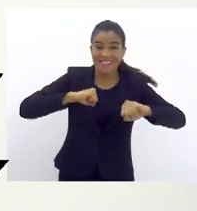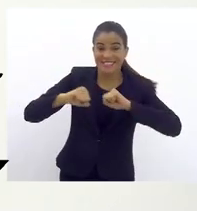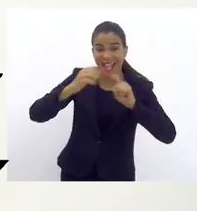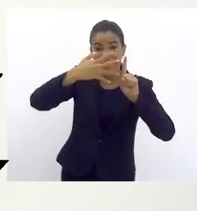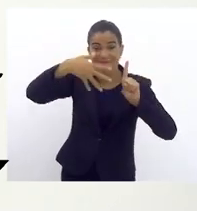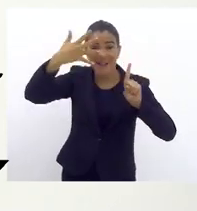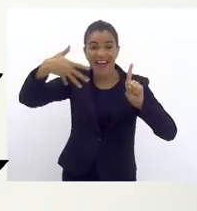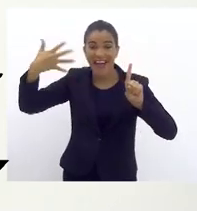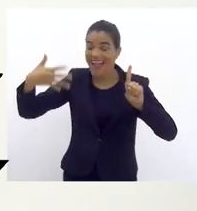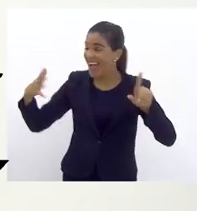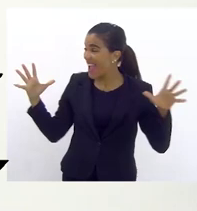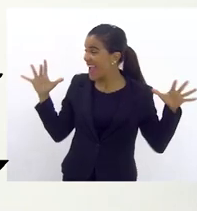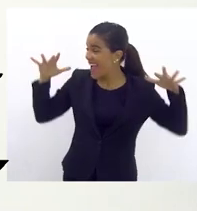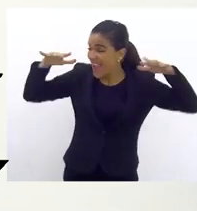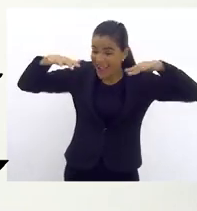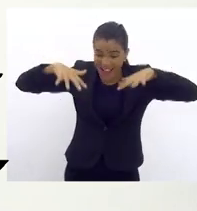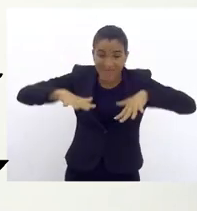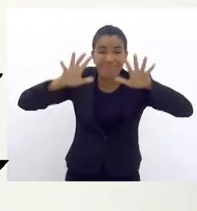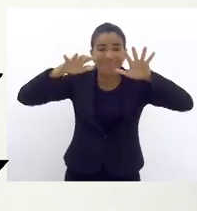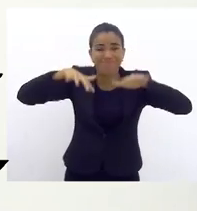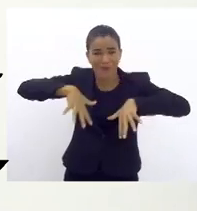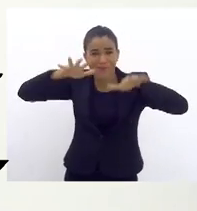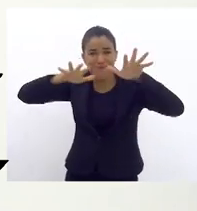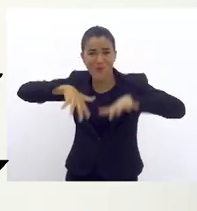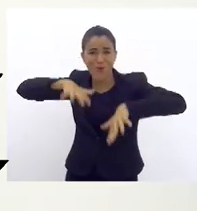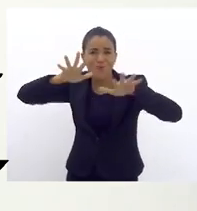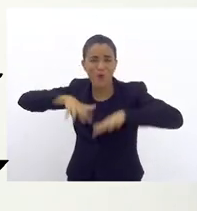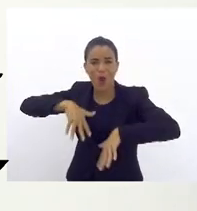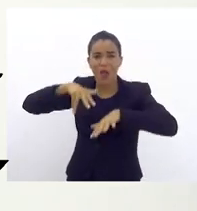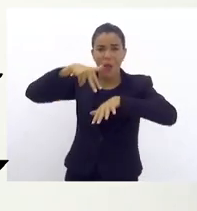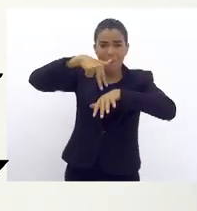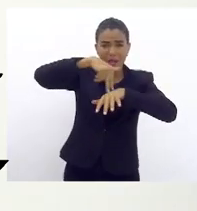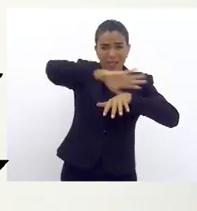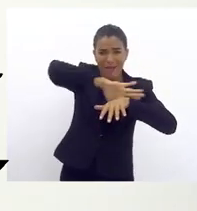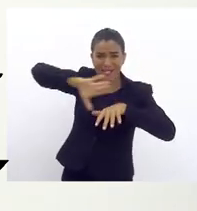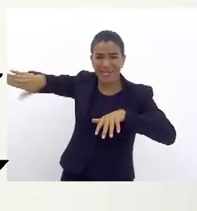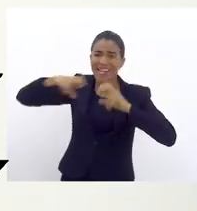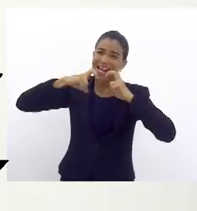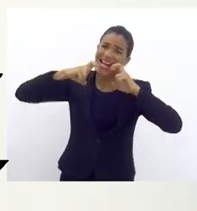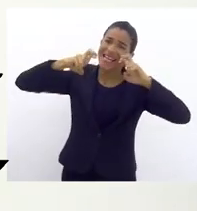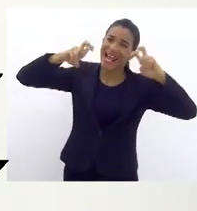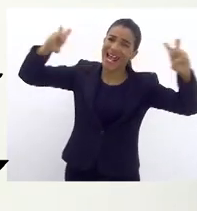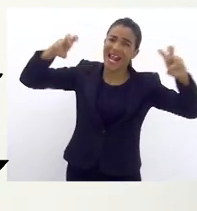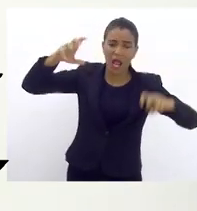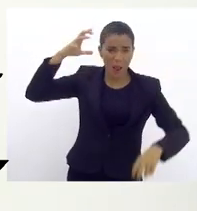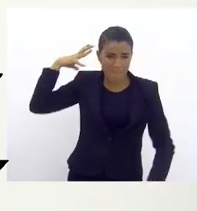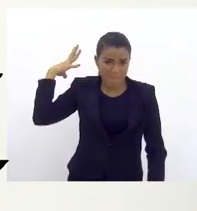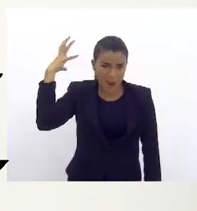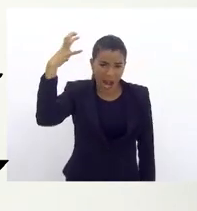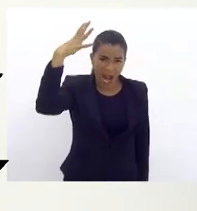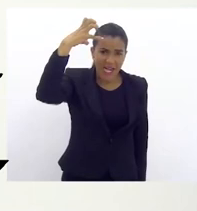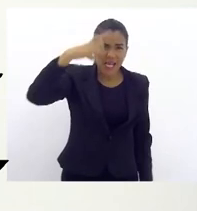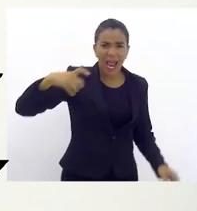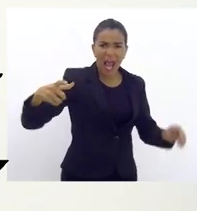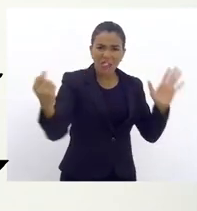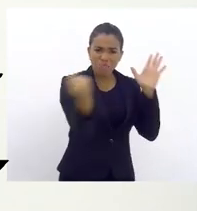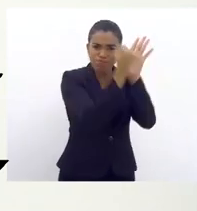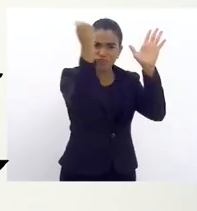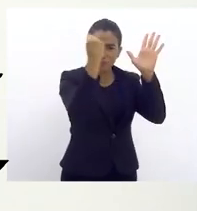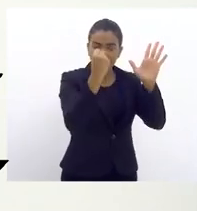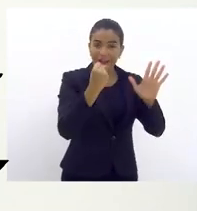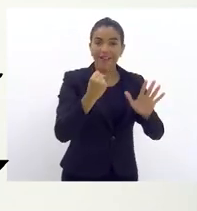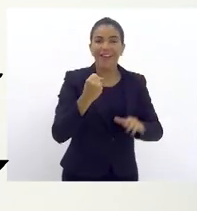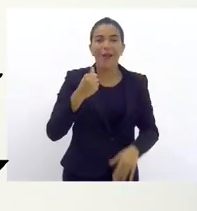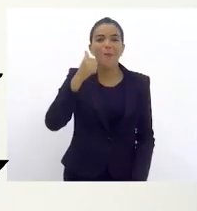lgbtqia mais dando um basta no patriarcado gritaria bem alto Mariele Franco deixou legado